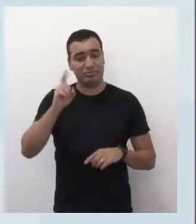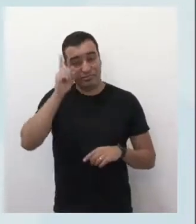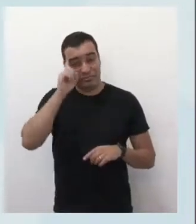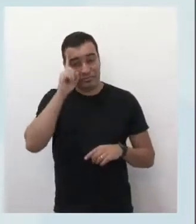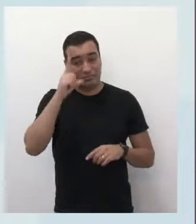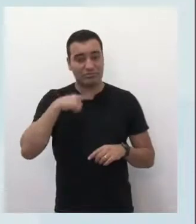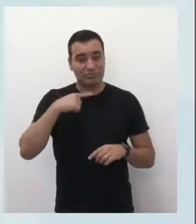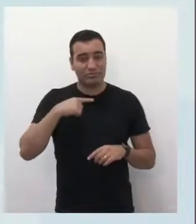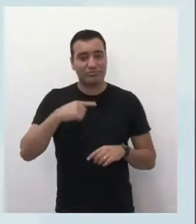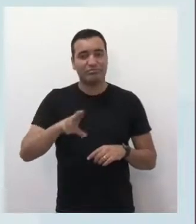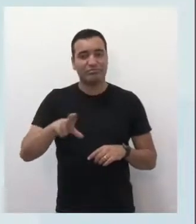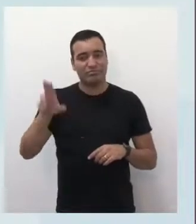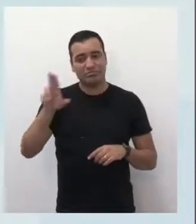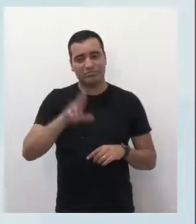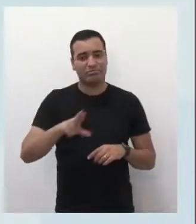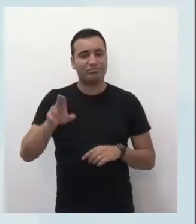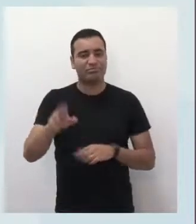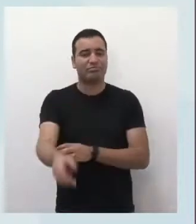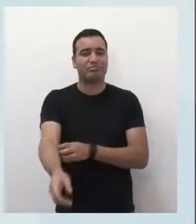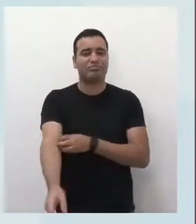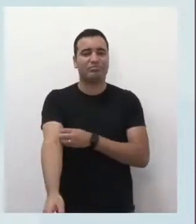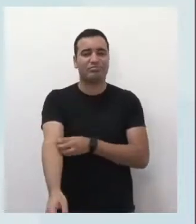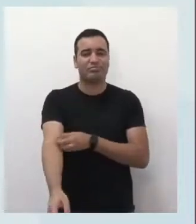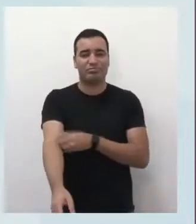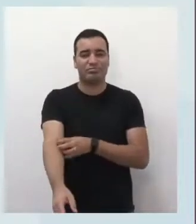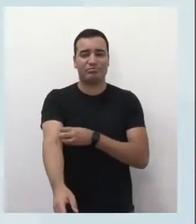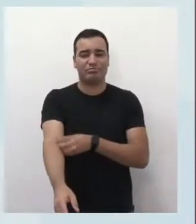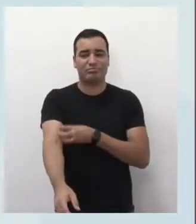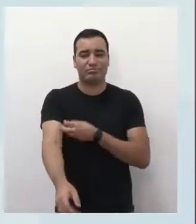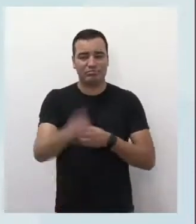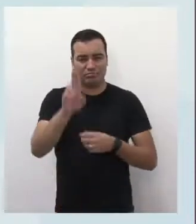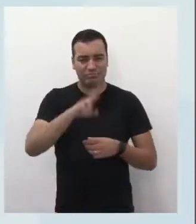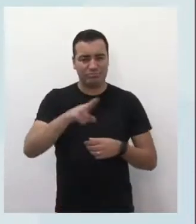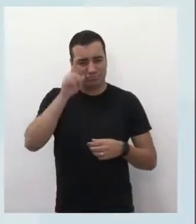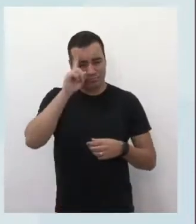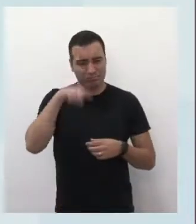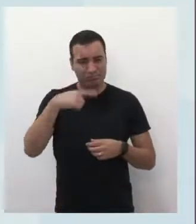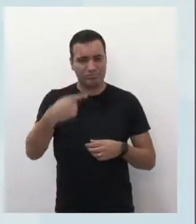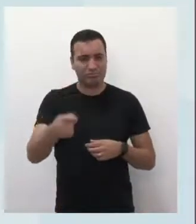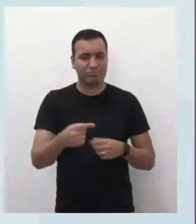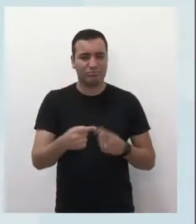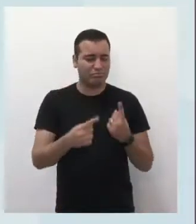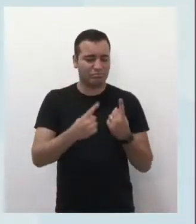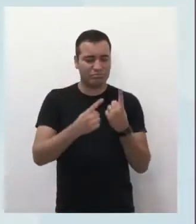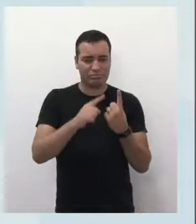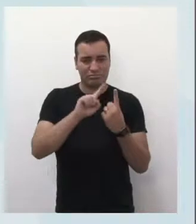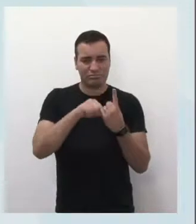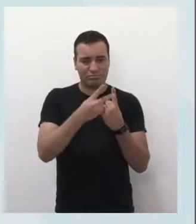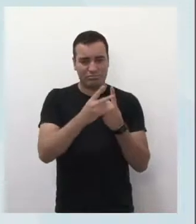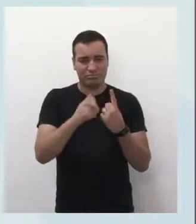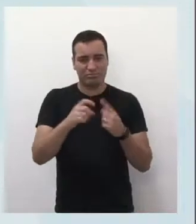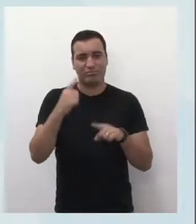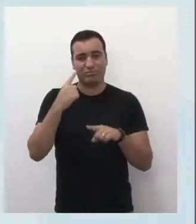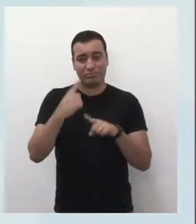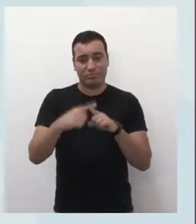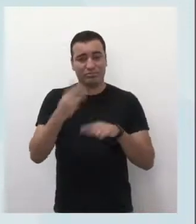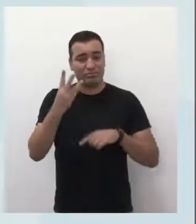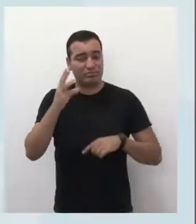esse gasto aqui de uma faxina diária, é só multiplicar 1,25 por 30.